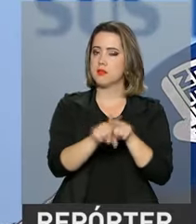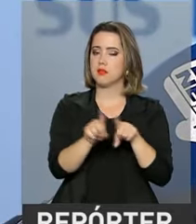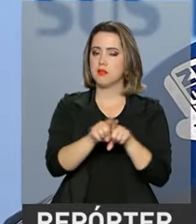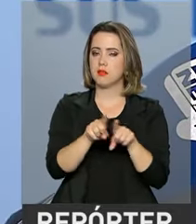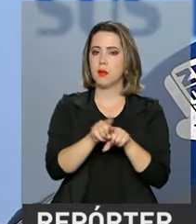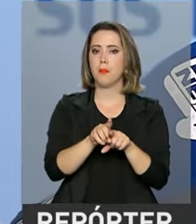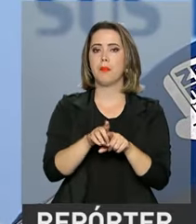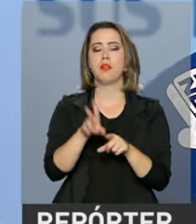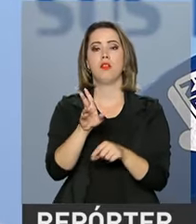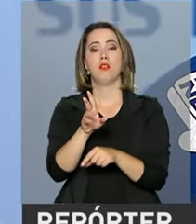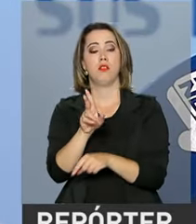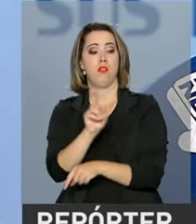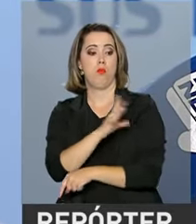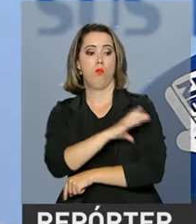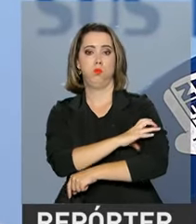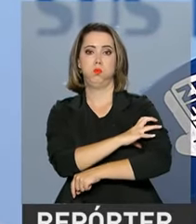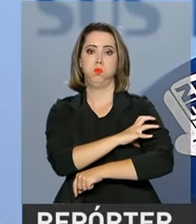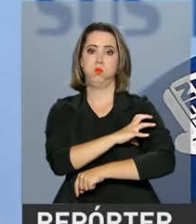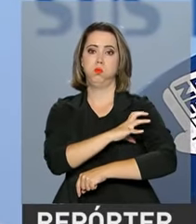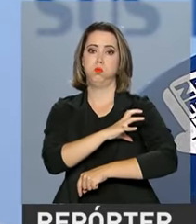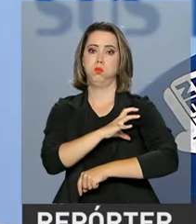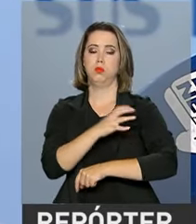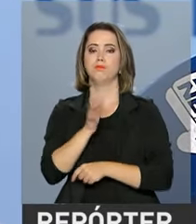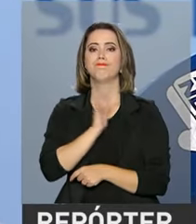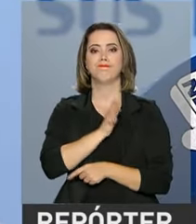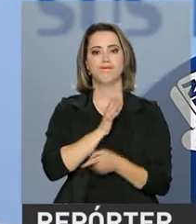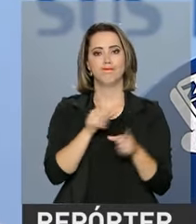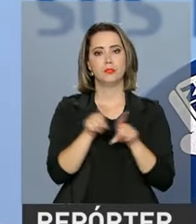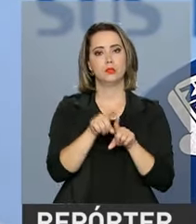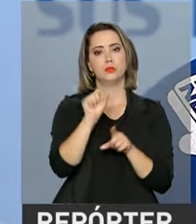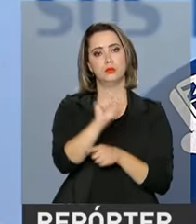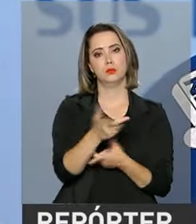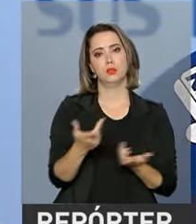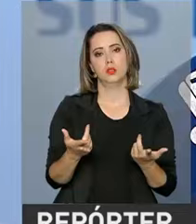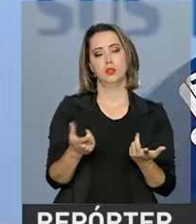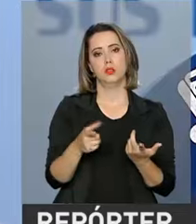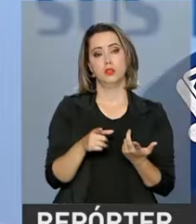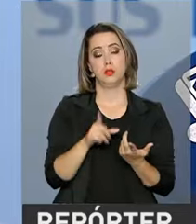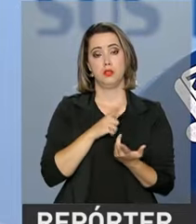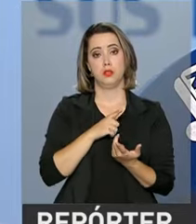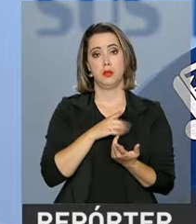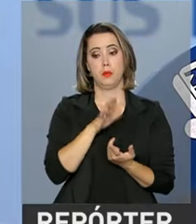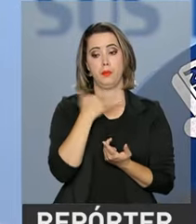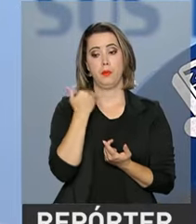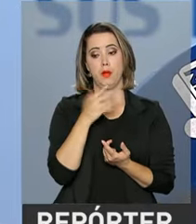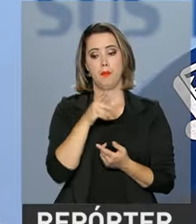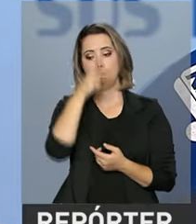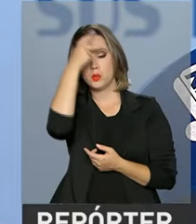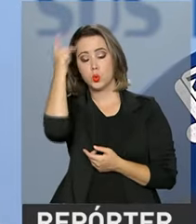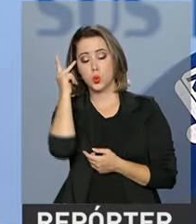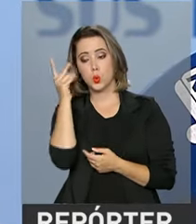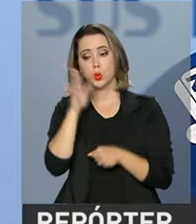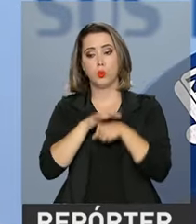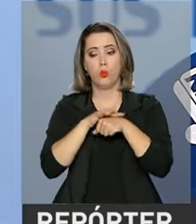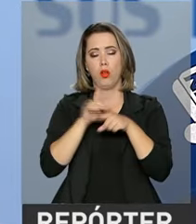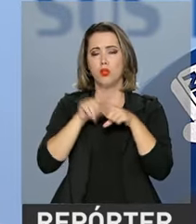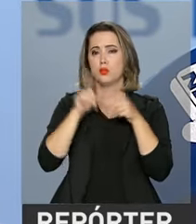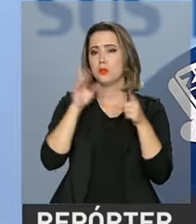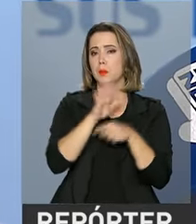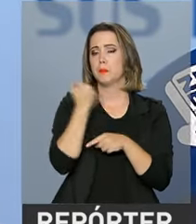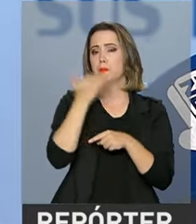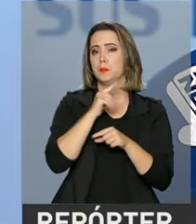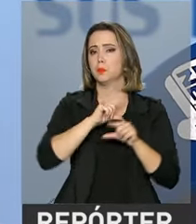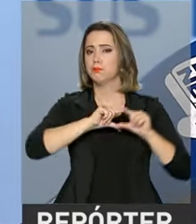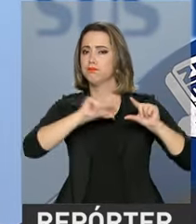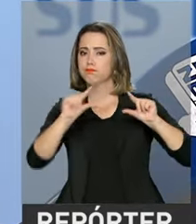identificado mais doentes mas o número de mortes ao final tem sido menor então eu representa o objetivo